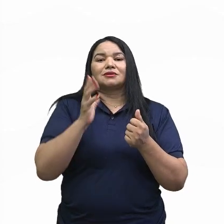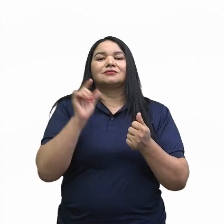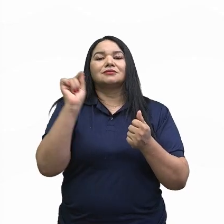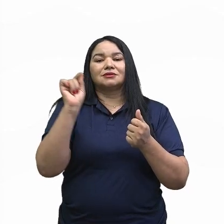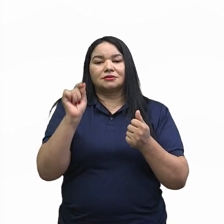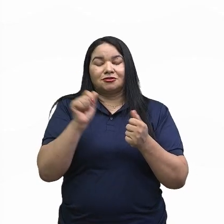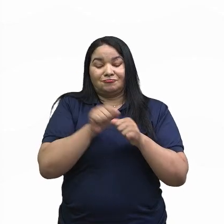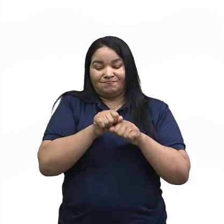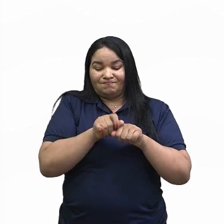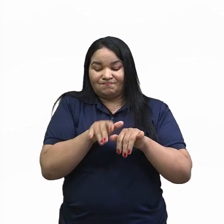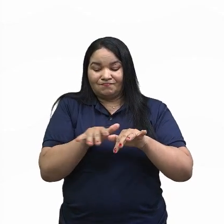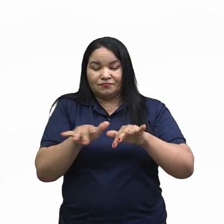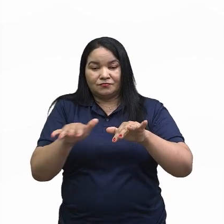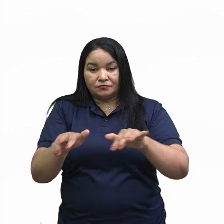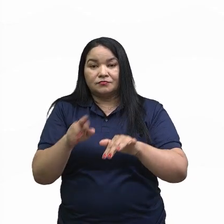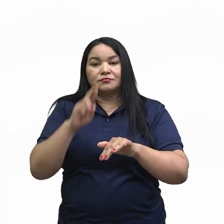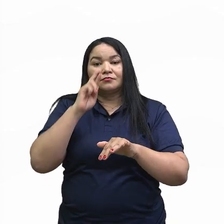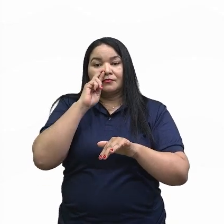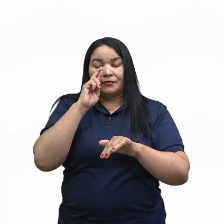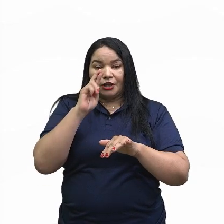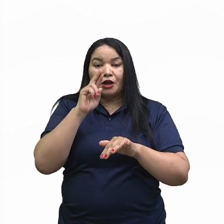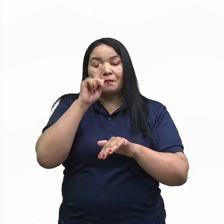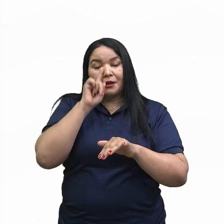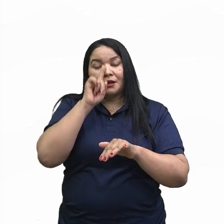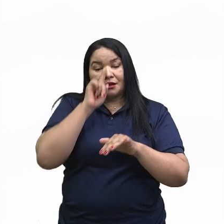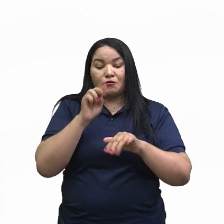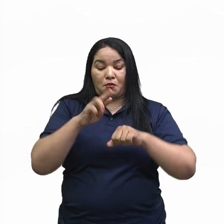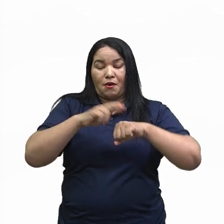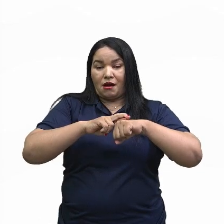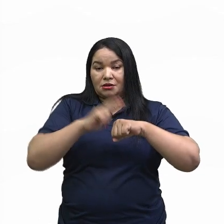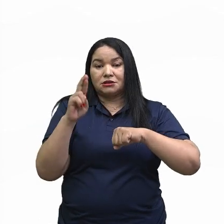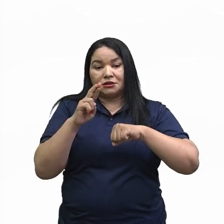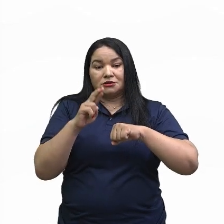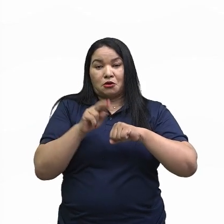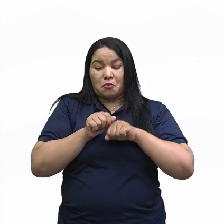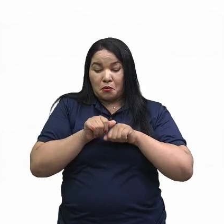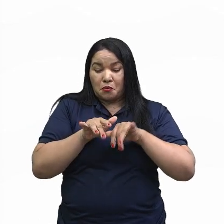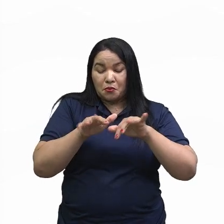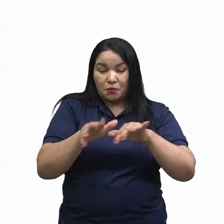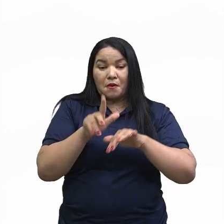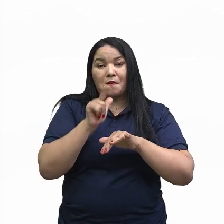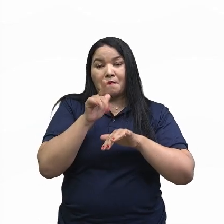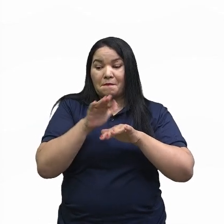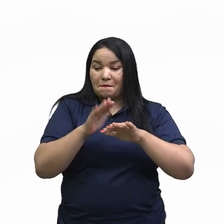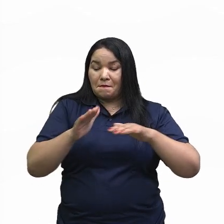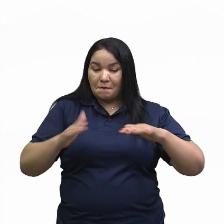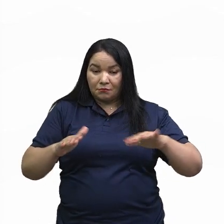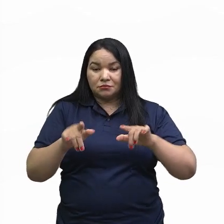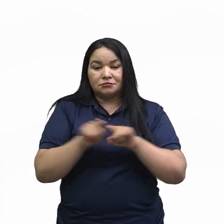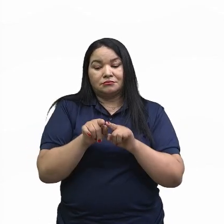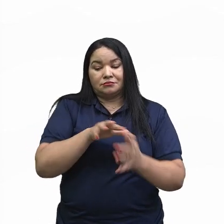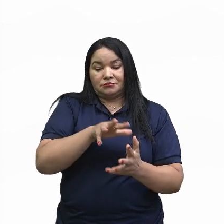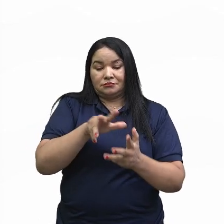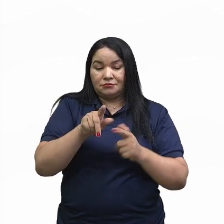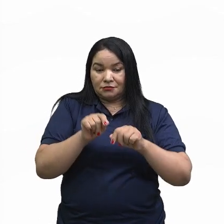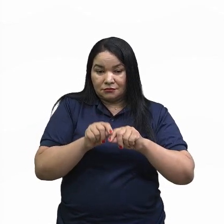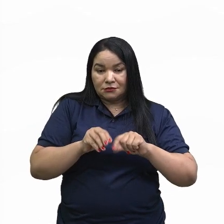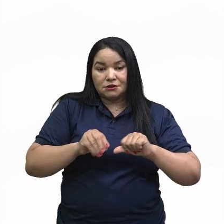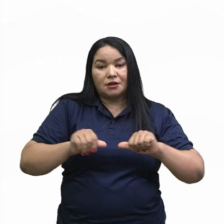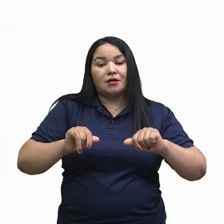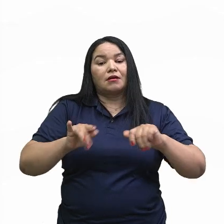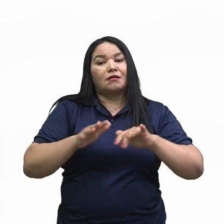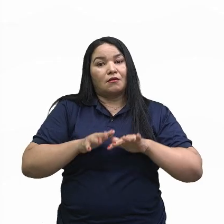de radiação e contaminou mar e terra. Ou seja, foi realmente ali um